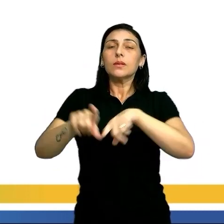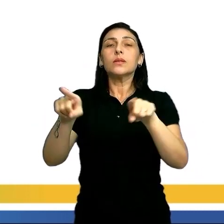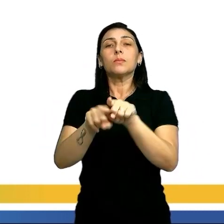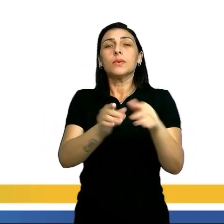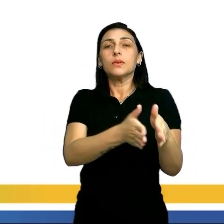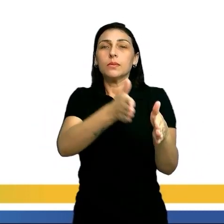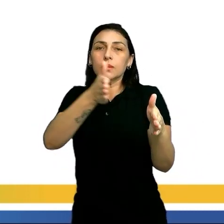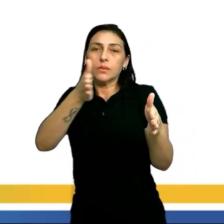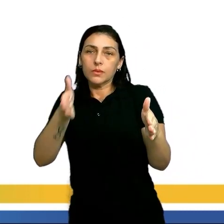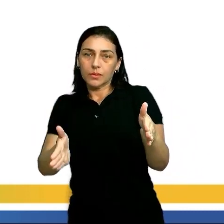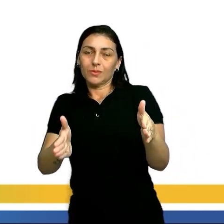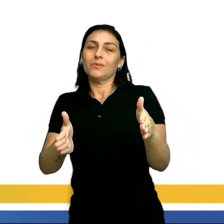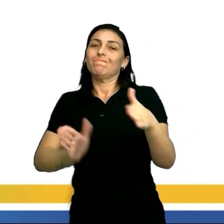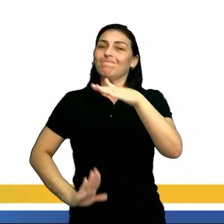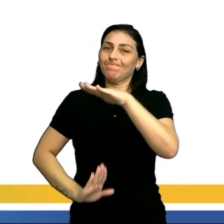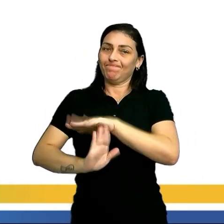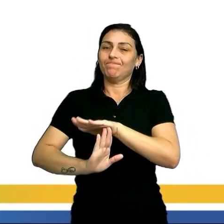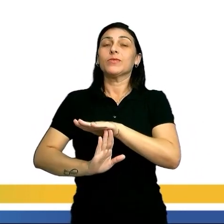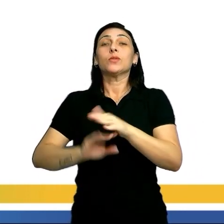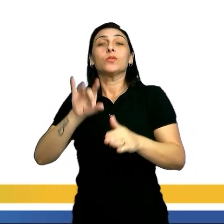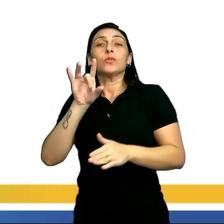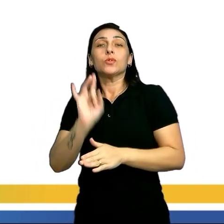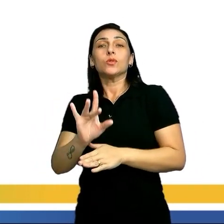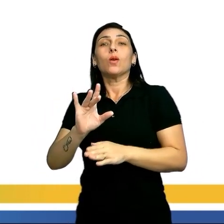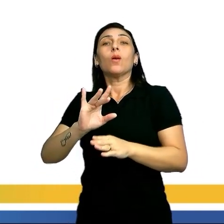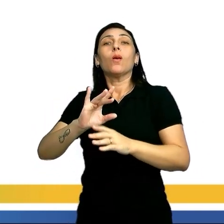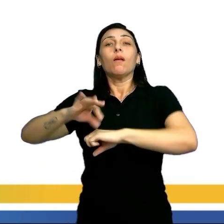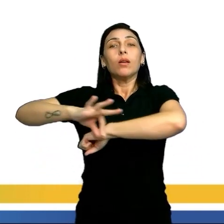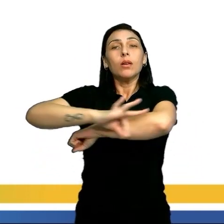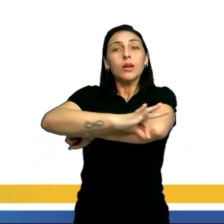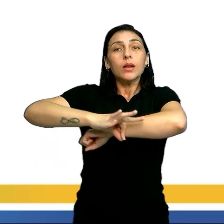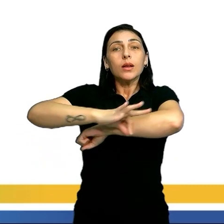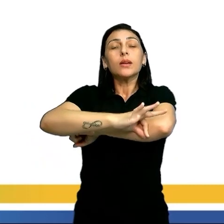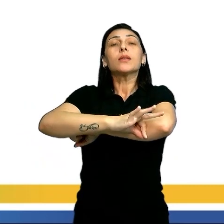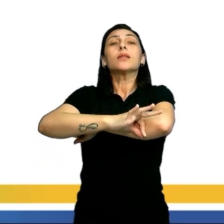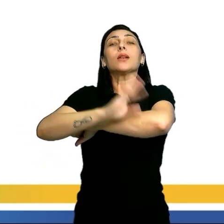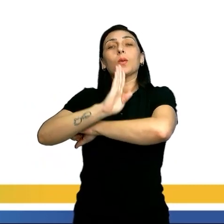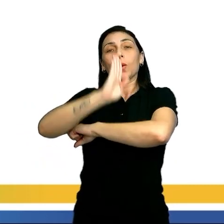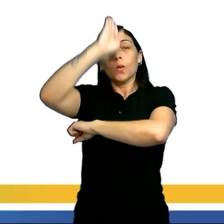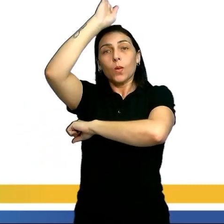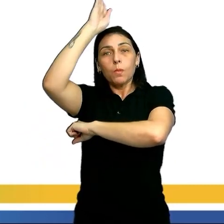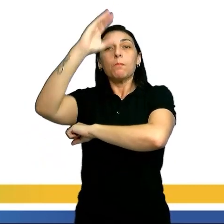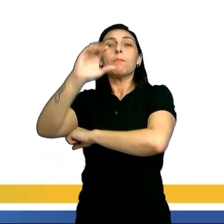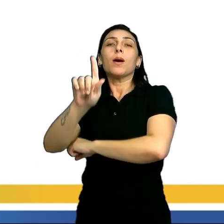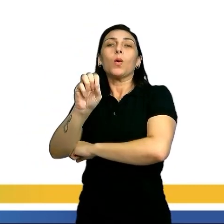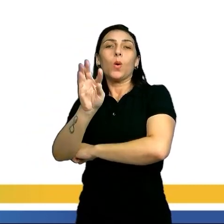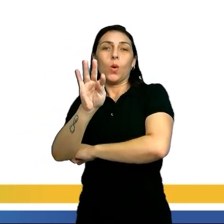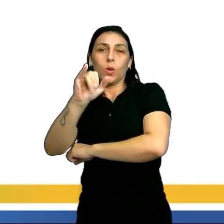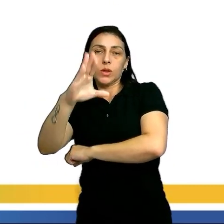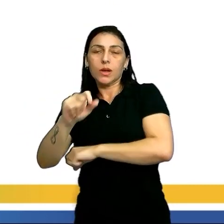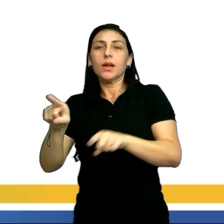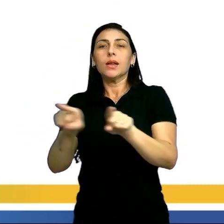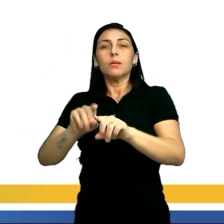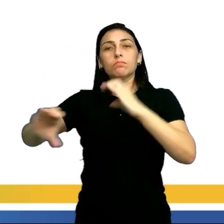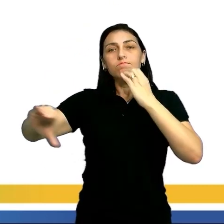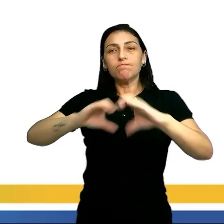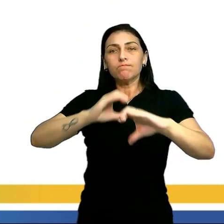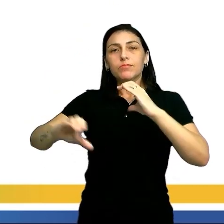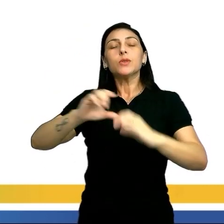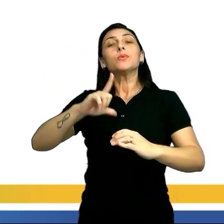nesse período é limitado. Somente a arquitetura românica, gótica e a notação